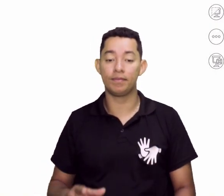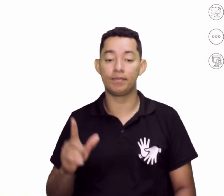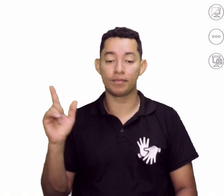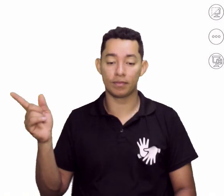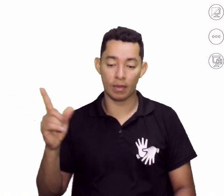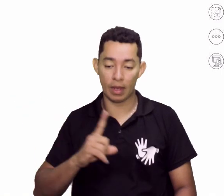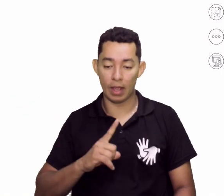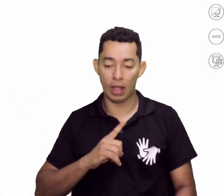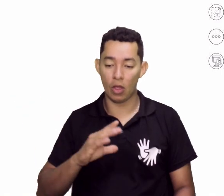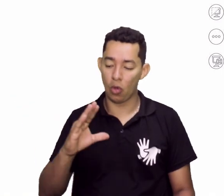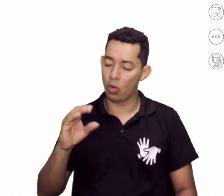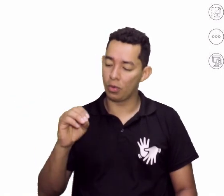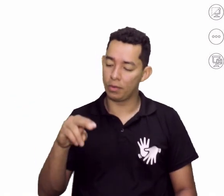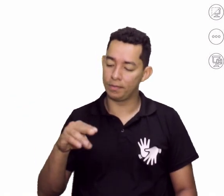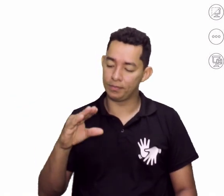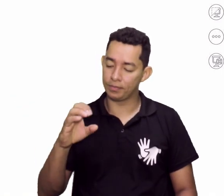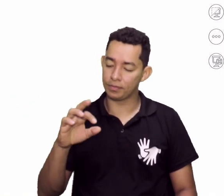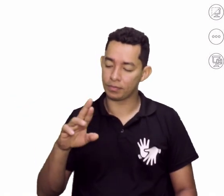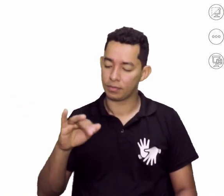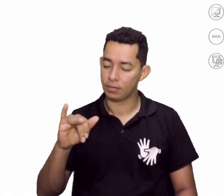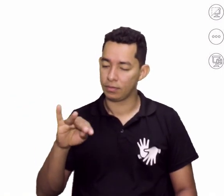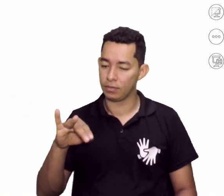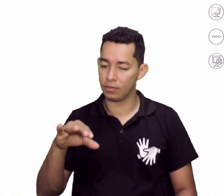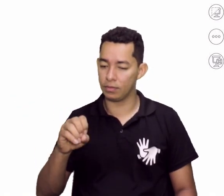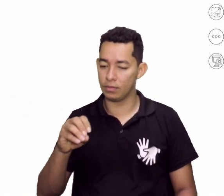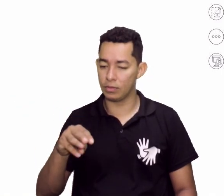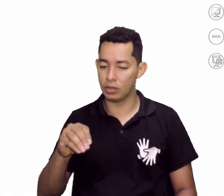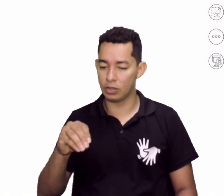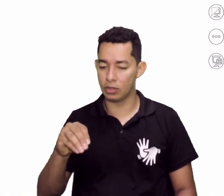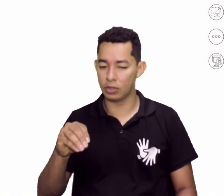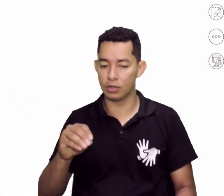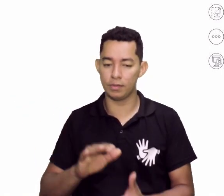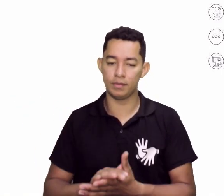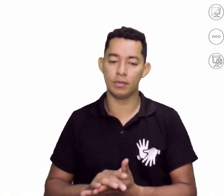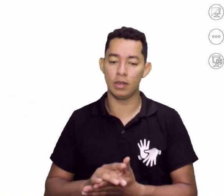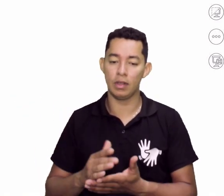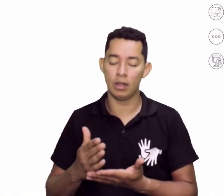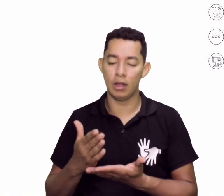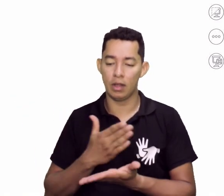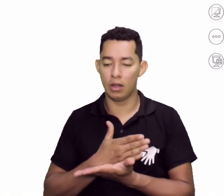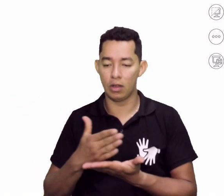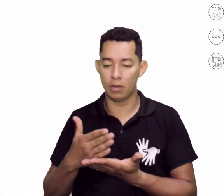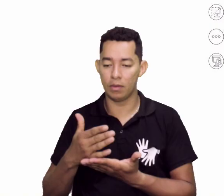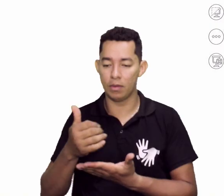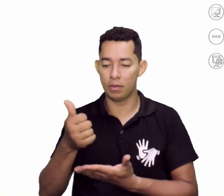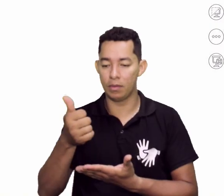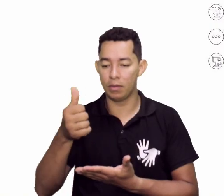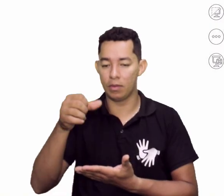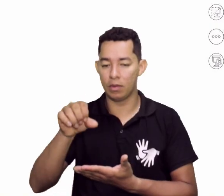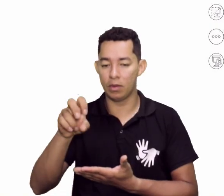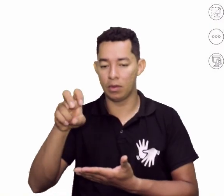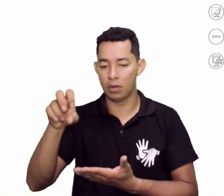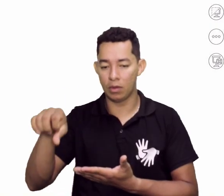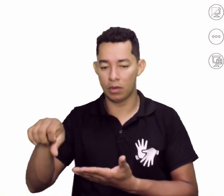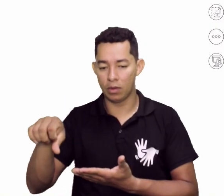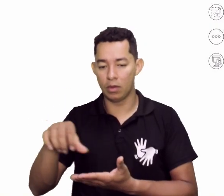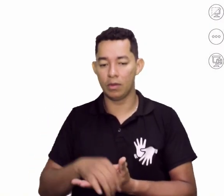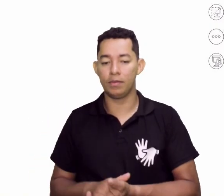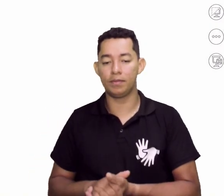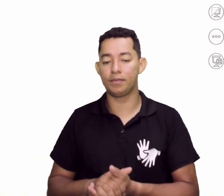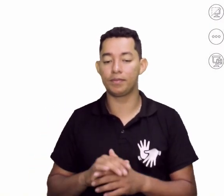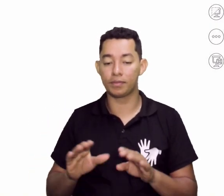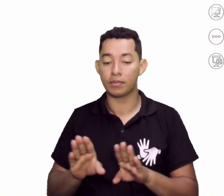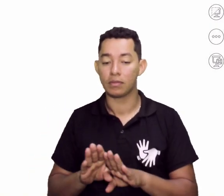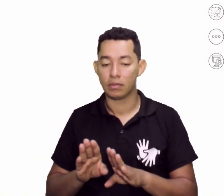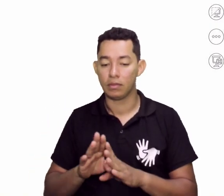né, o Manifesto Neoconcreto, a partir de 59, e a arte cinética, que utiliza